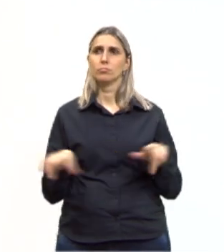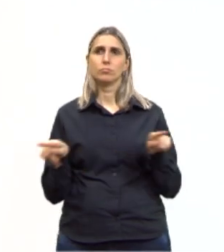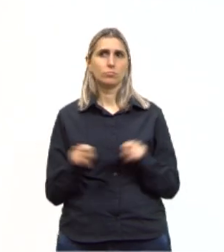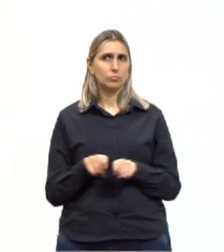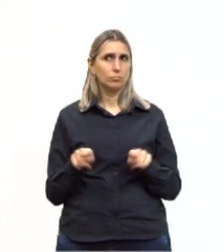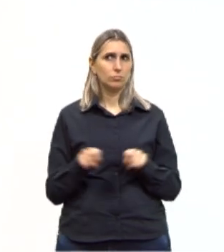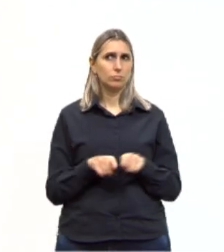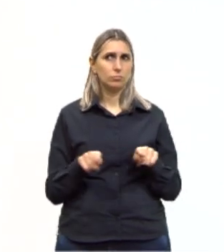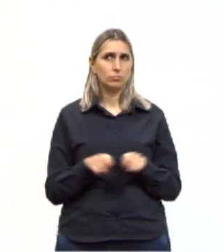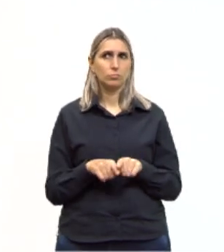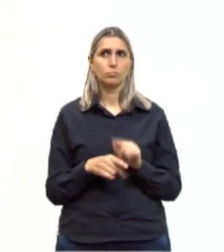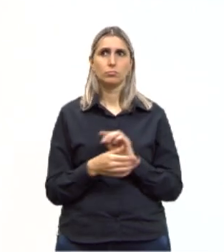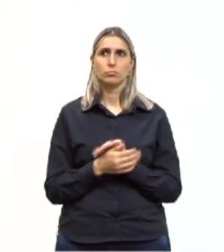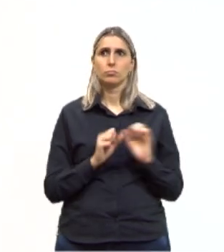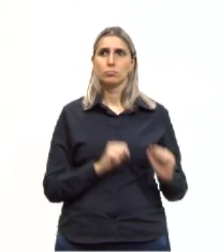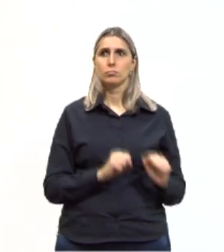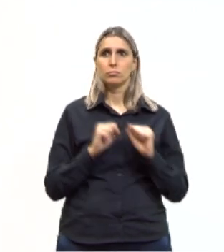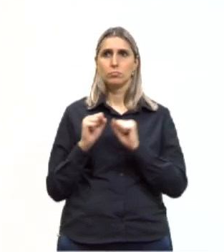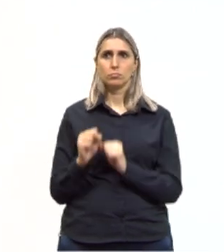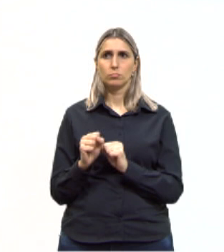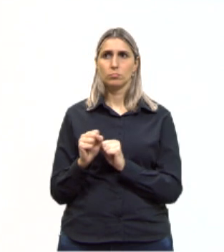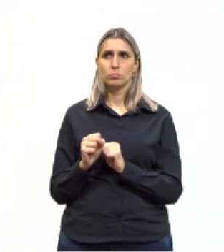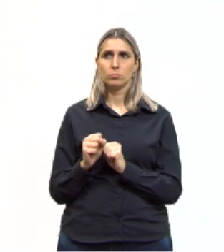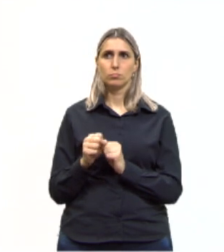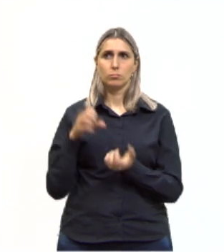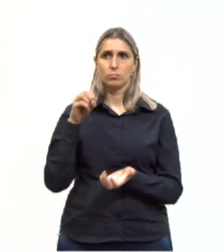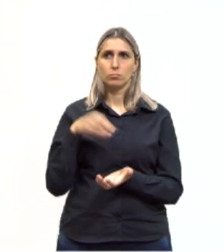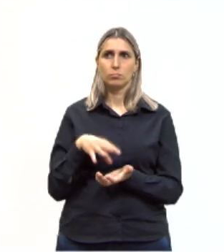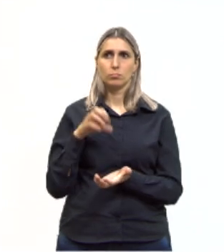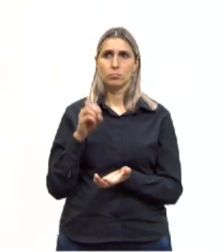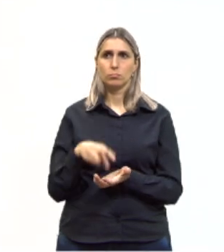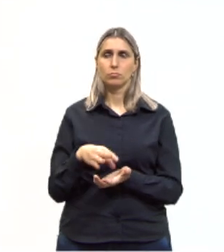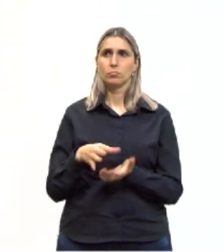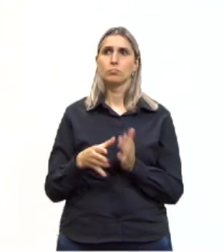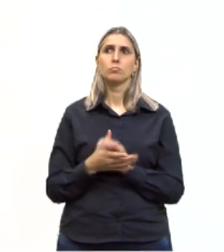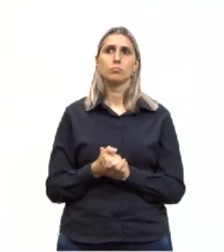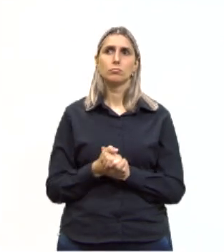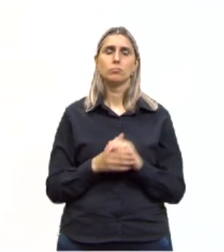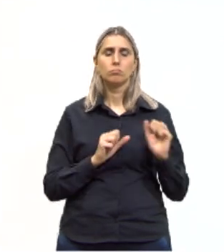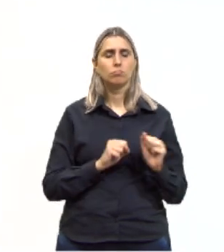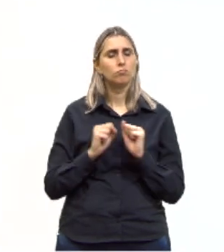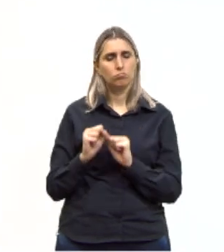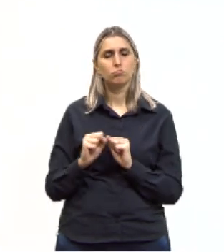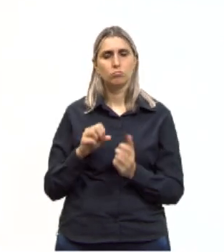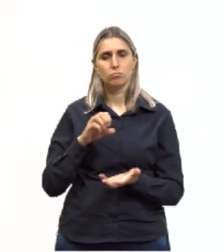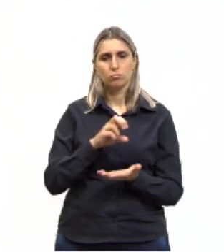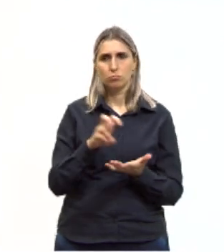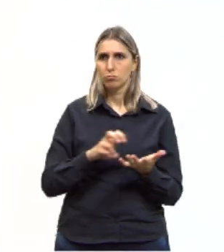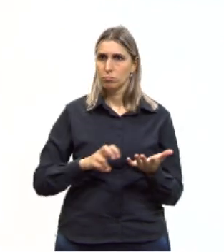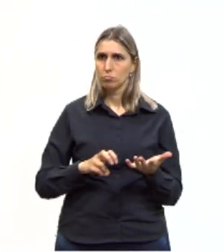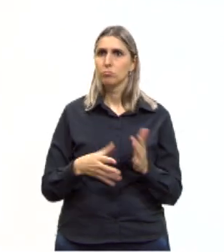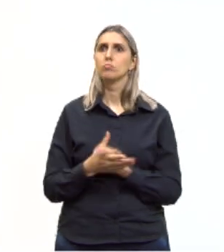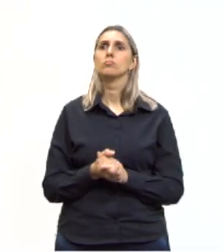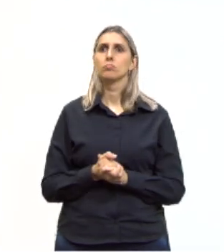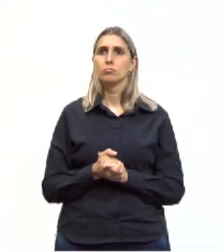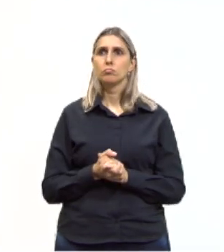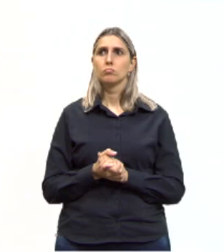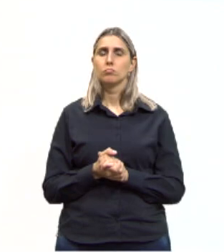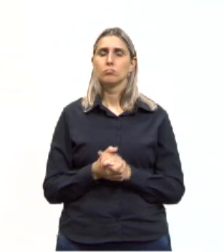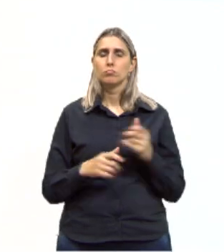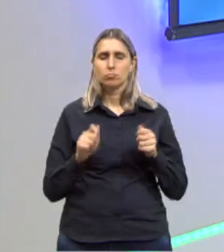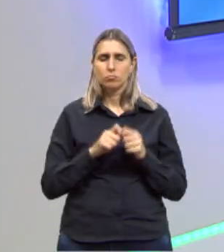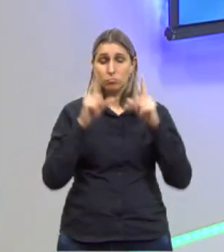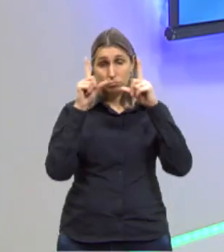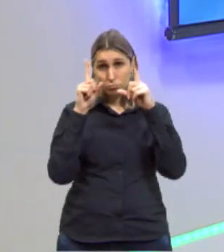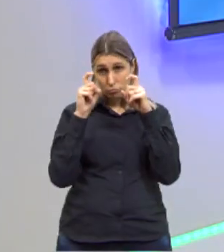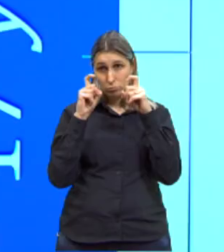também poderá ser impresso, tá? Pode imprimir aí a folha. Faz o